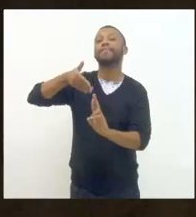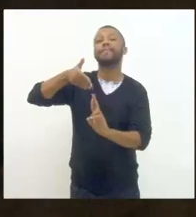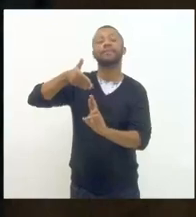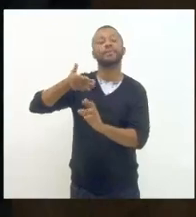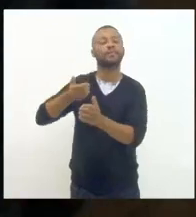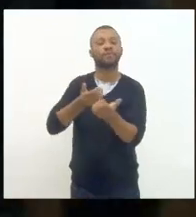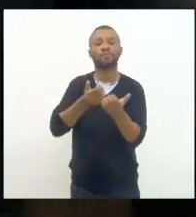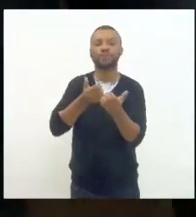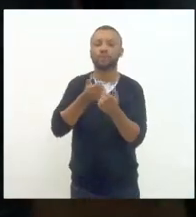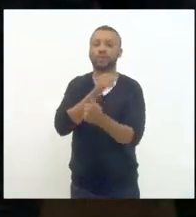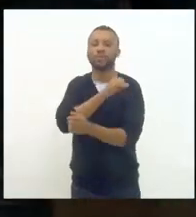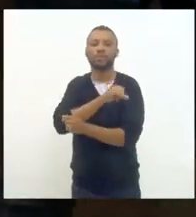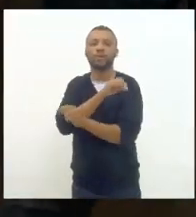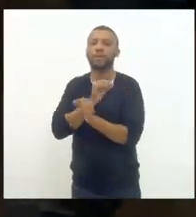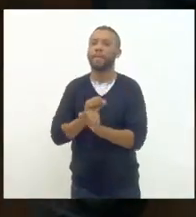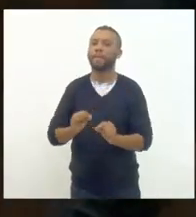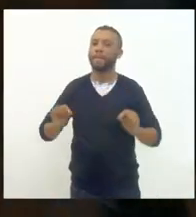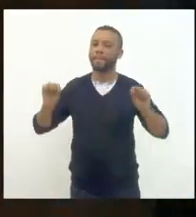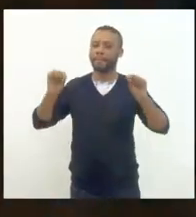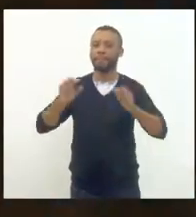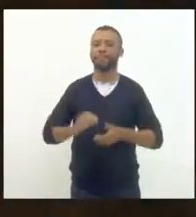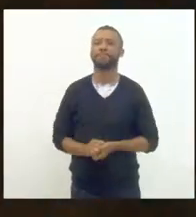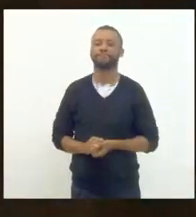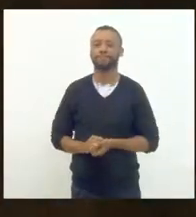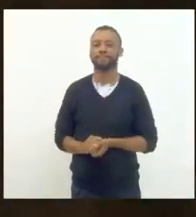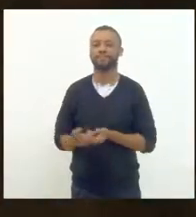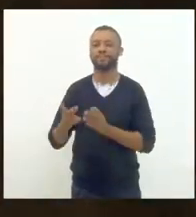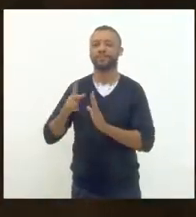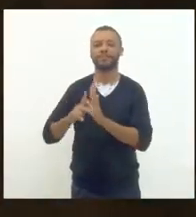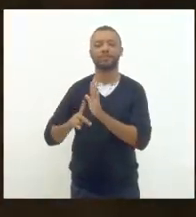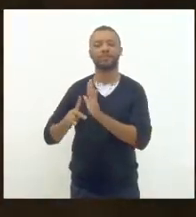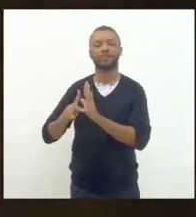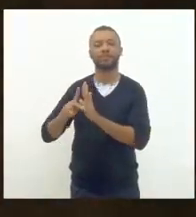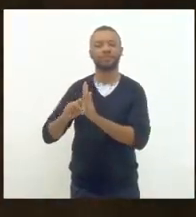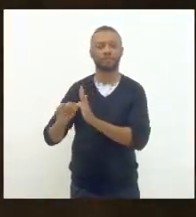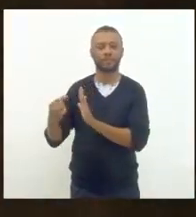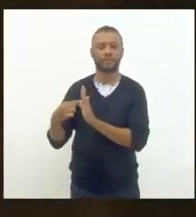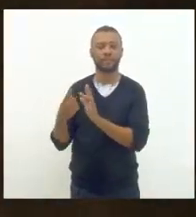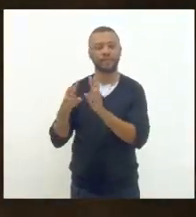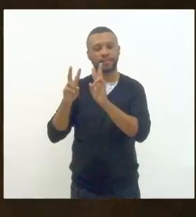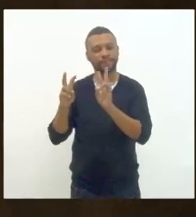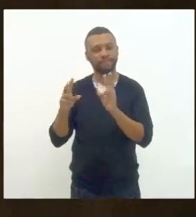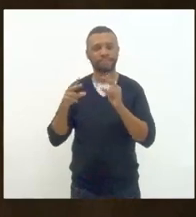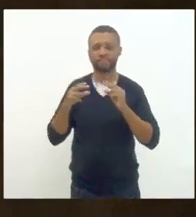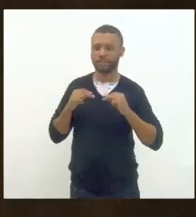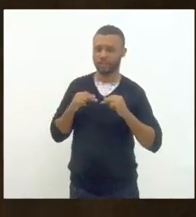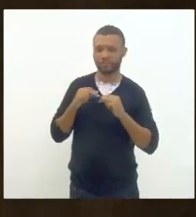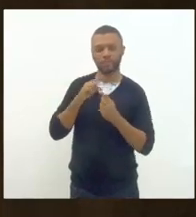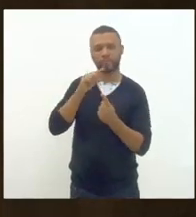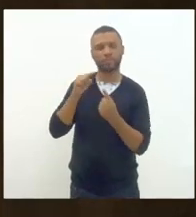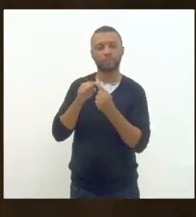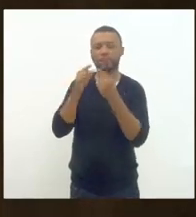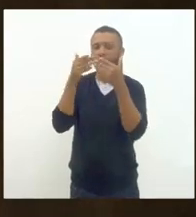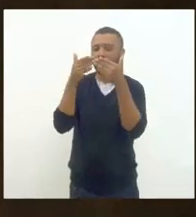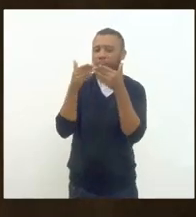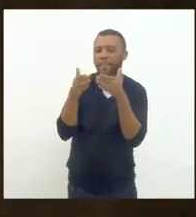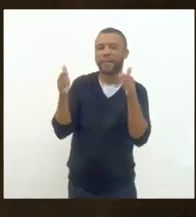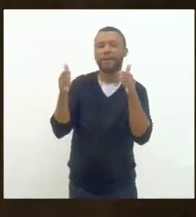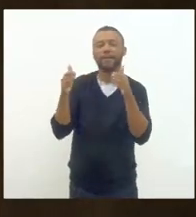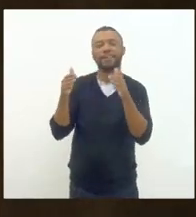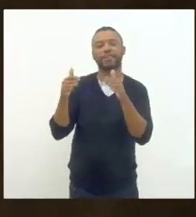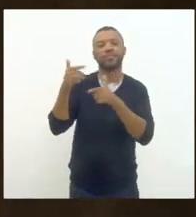do Estado do Rio de Janeiro. O presente projeto de lei é extremamente meritório, pois visa ampliar o trabalho